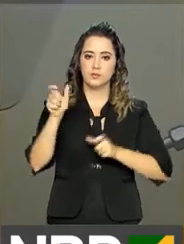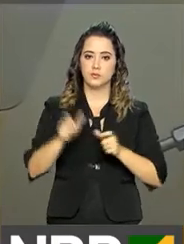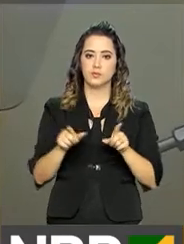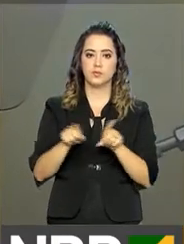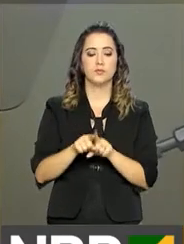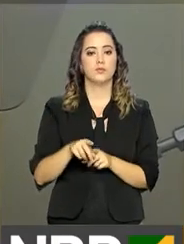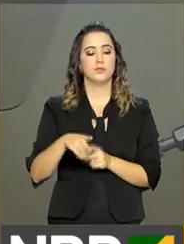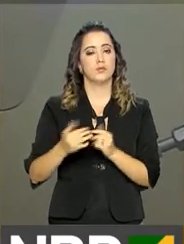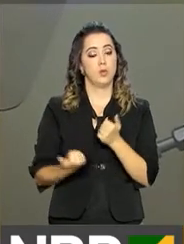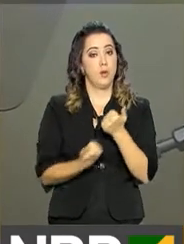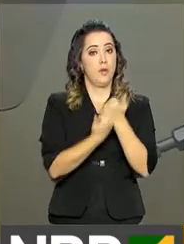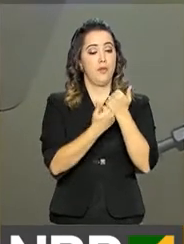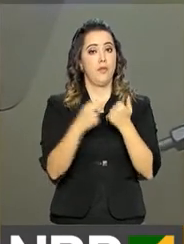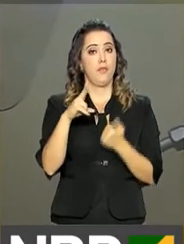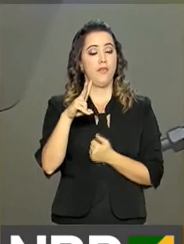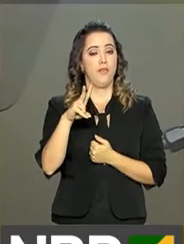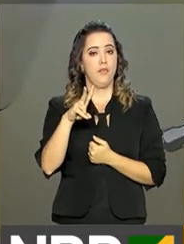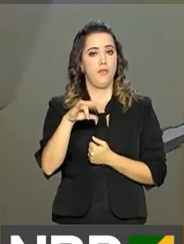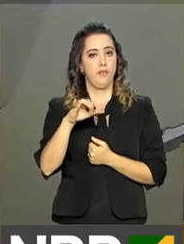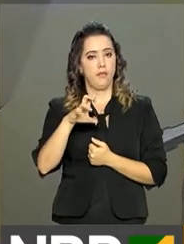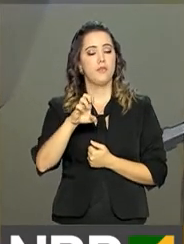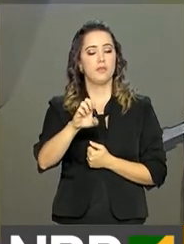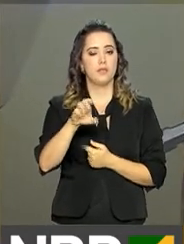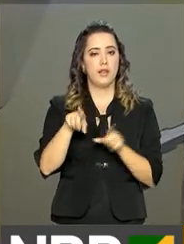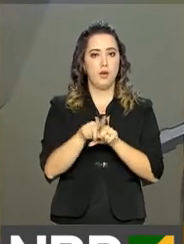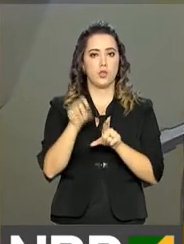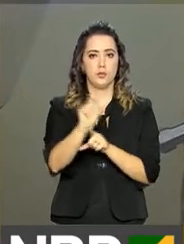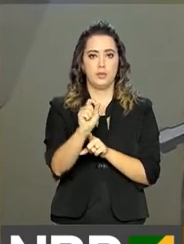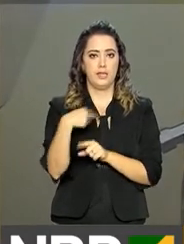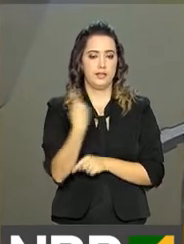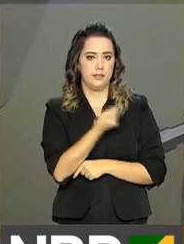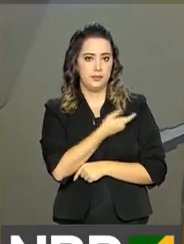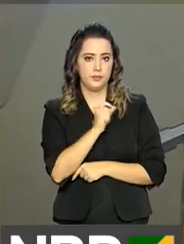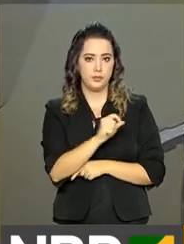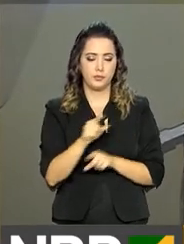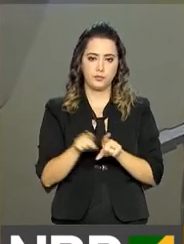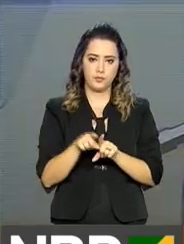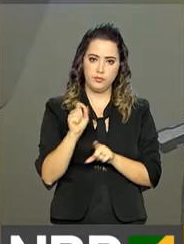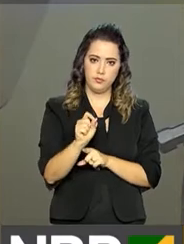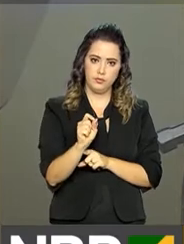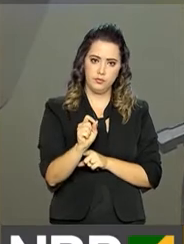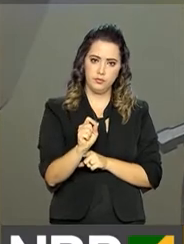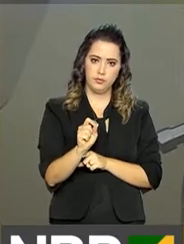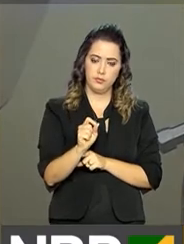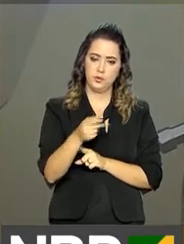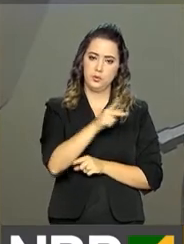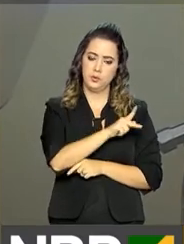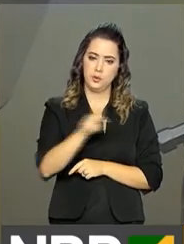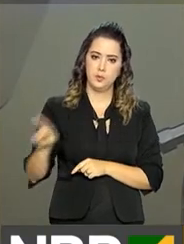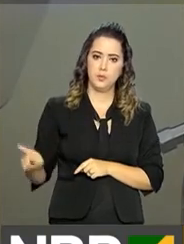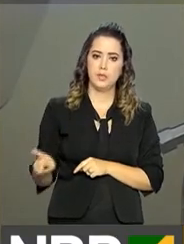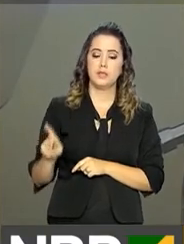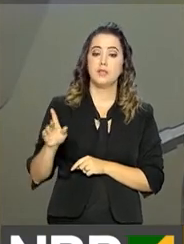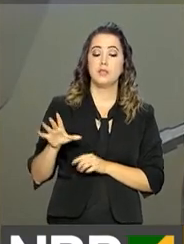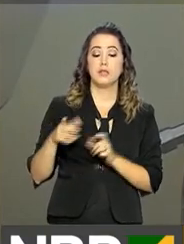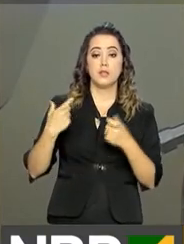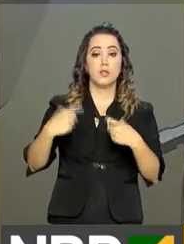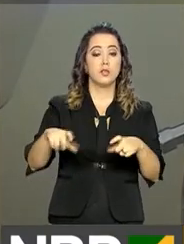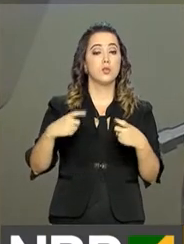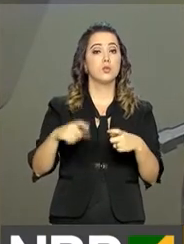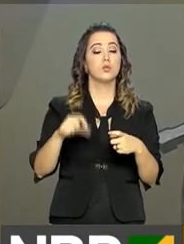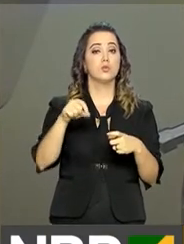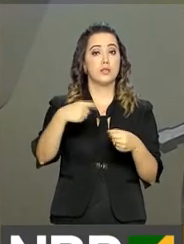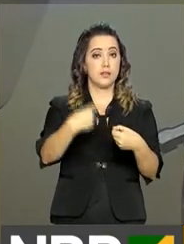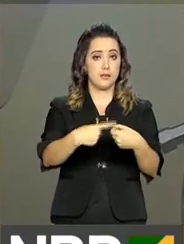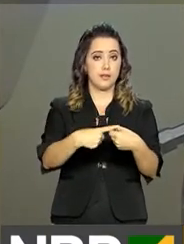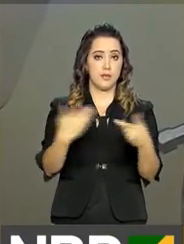vice-prefeitos aqui presentes. O Renato Leite Aguilar, também amigo, presidente da Câmara Municipal de Caraguatatuba, em nome